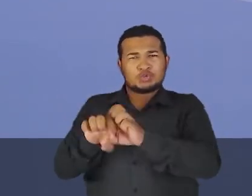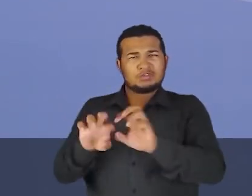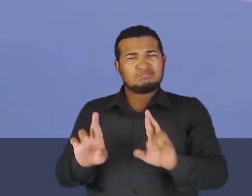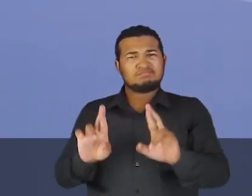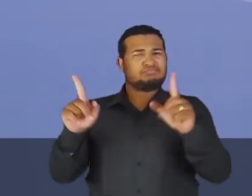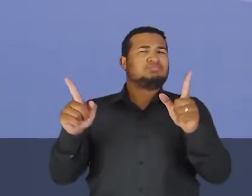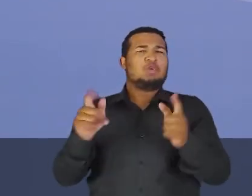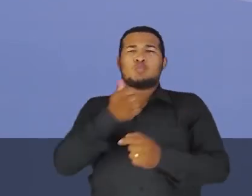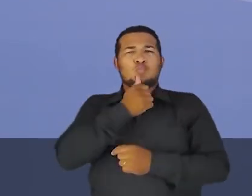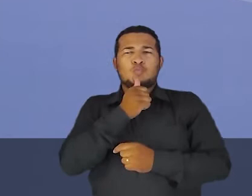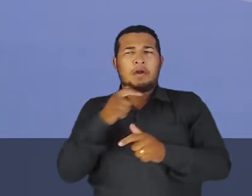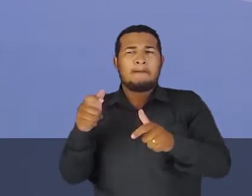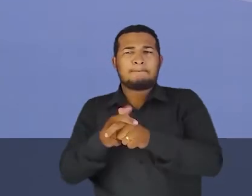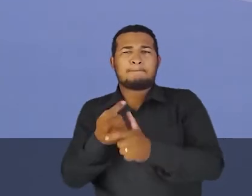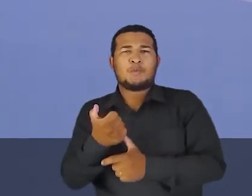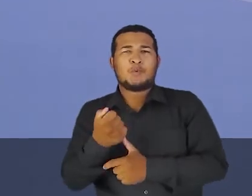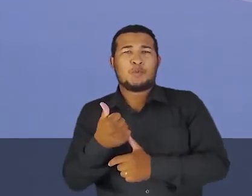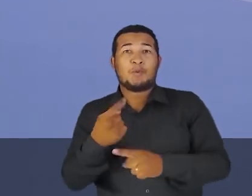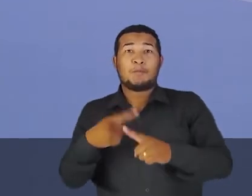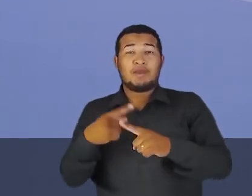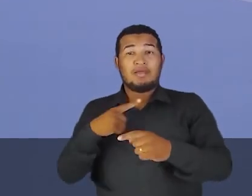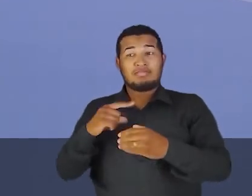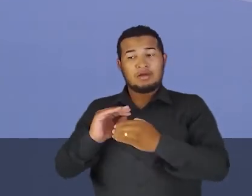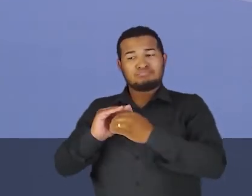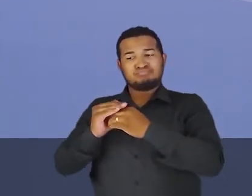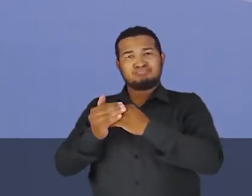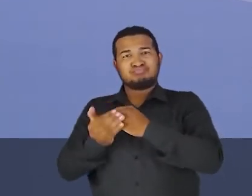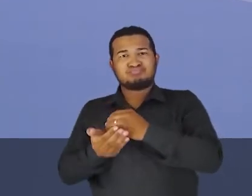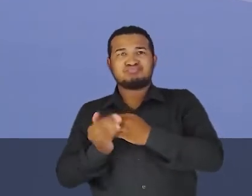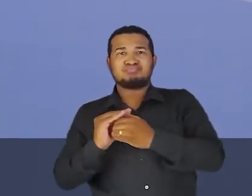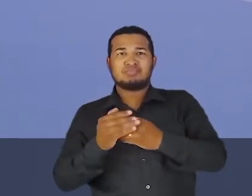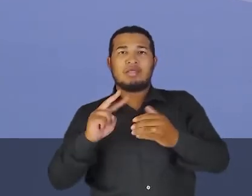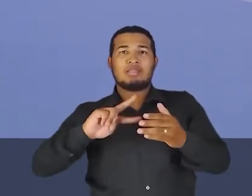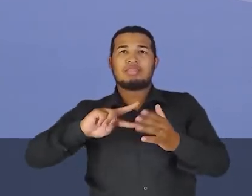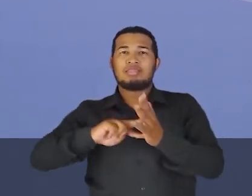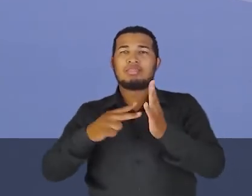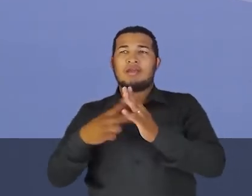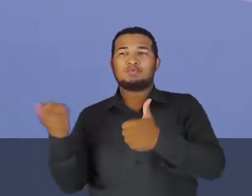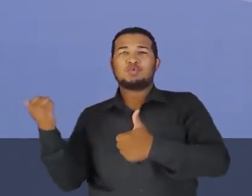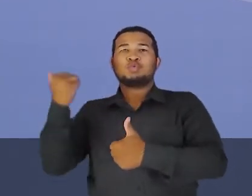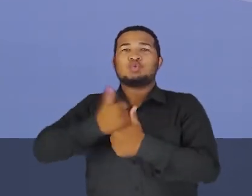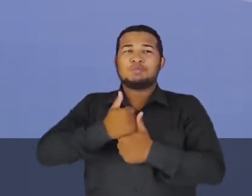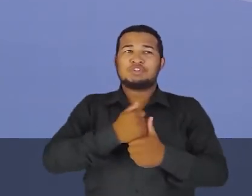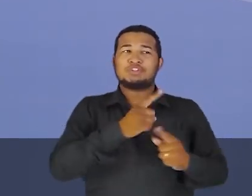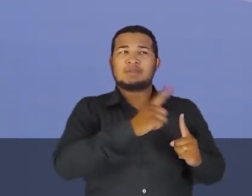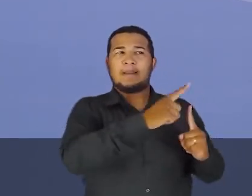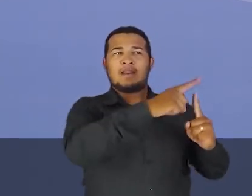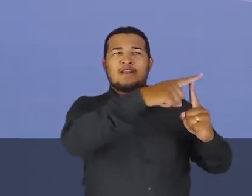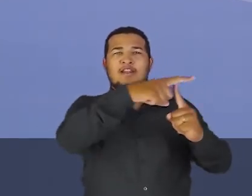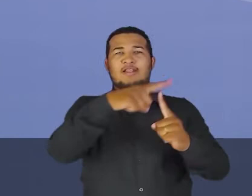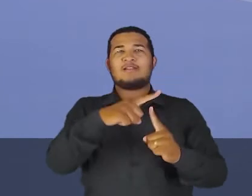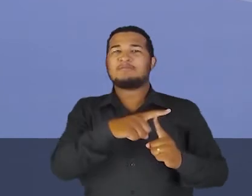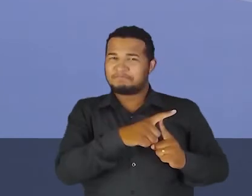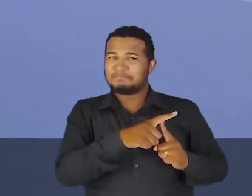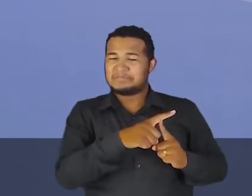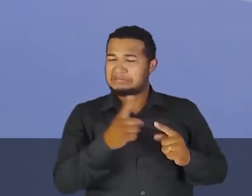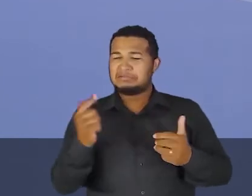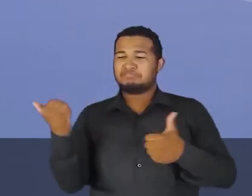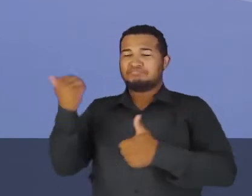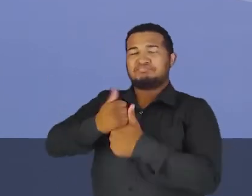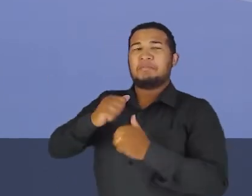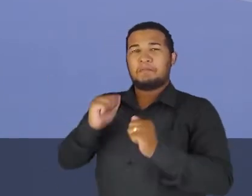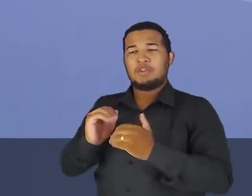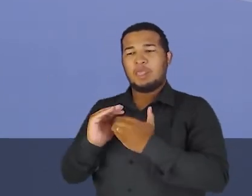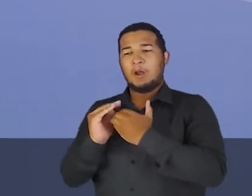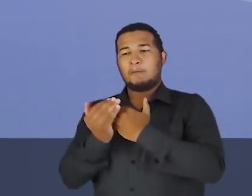bem desenvolvidas? Porque nós temos placenta e cordão umbilical, que vai substituir vários tipos de anexos embrionários que existem em